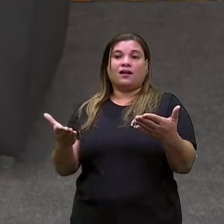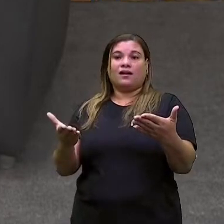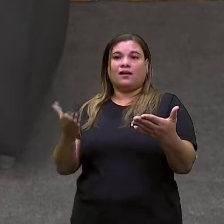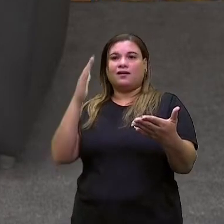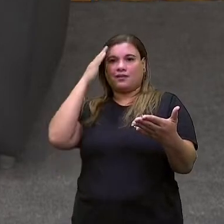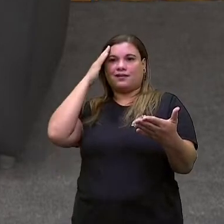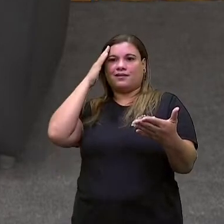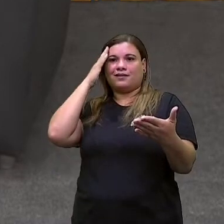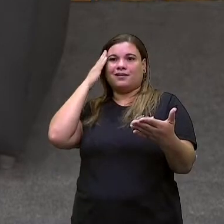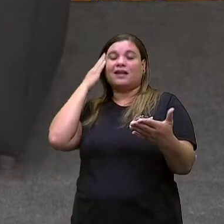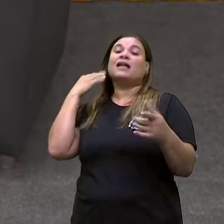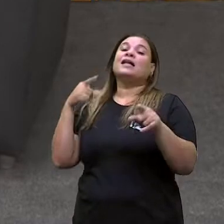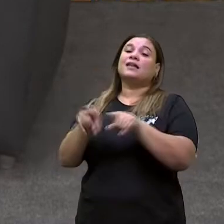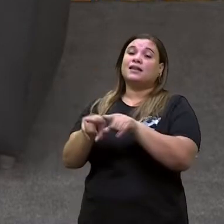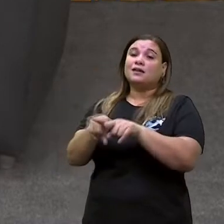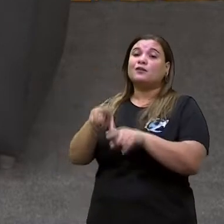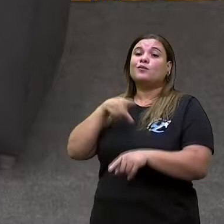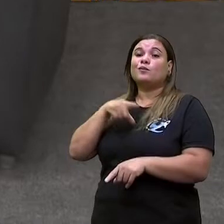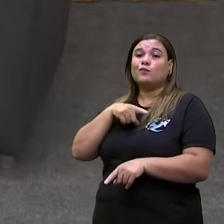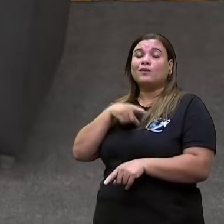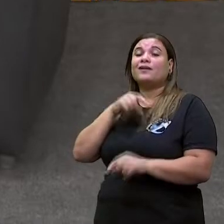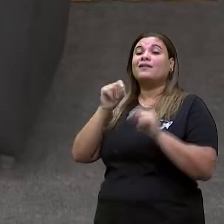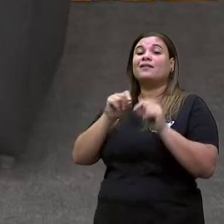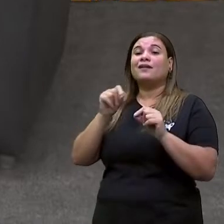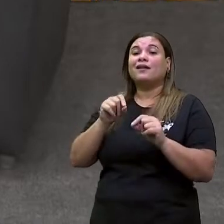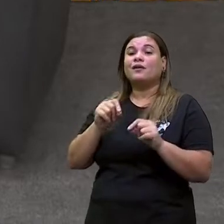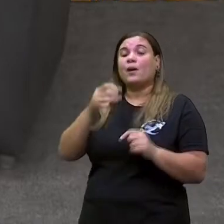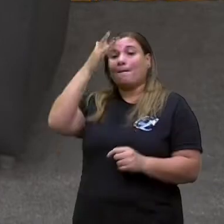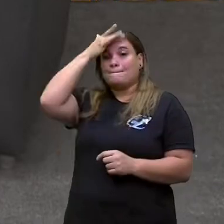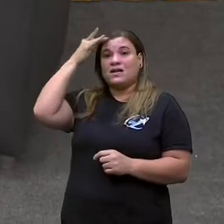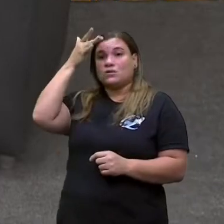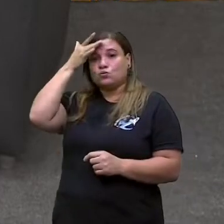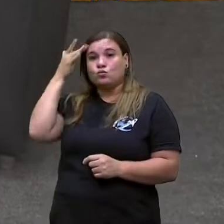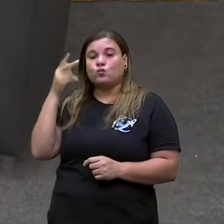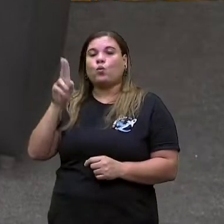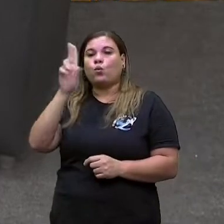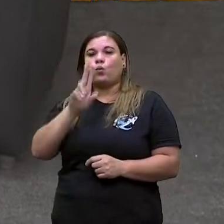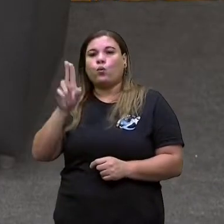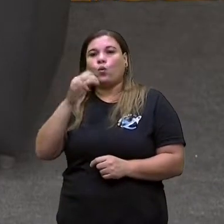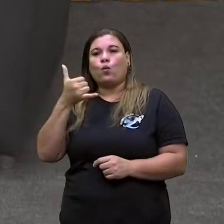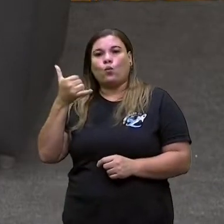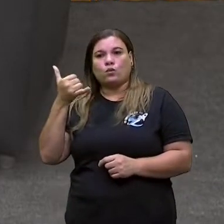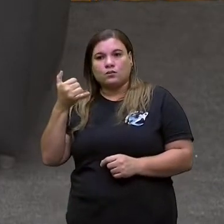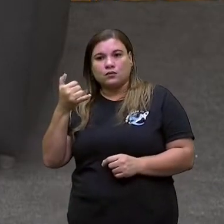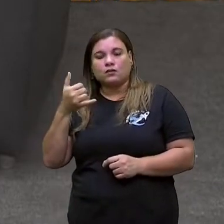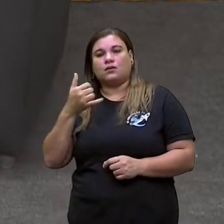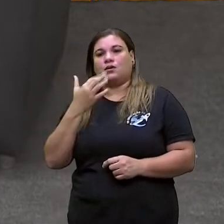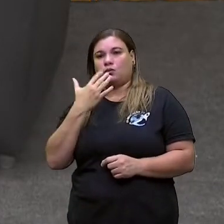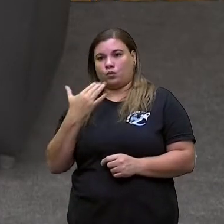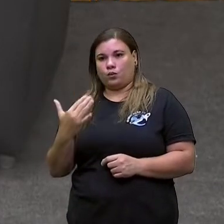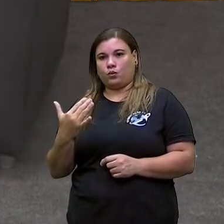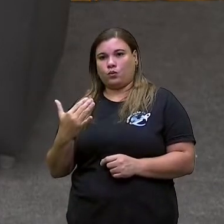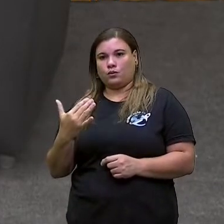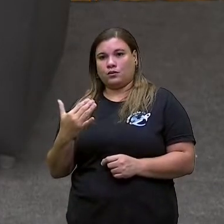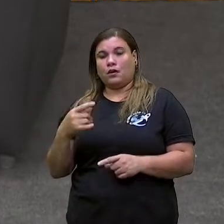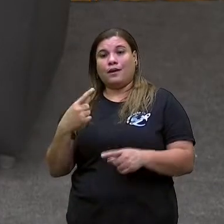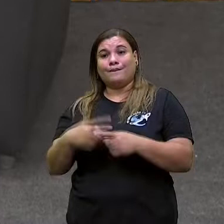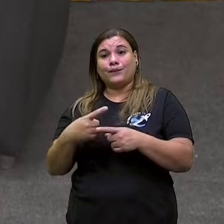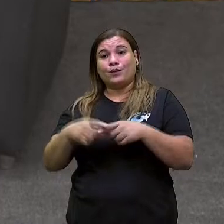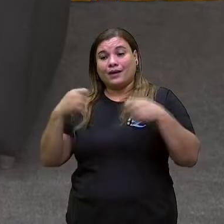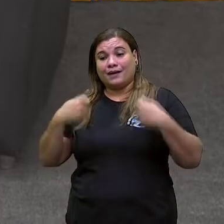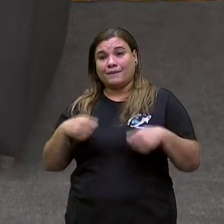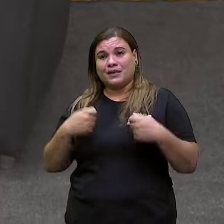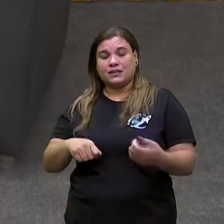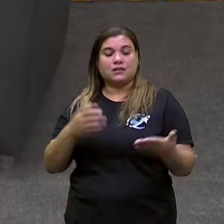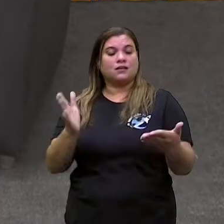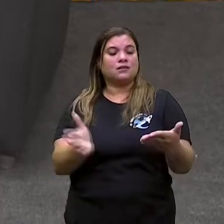vai marcando com o lápis, vai marcando com marca-texto, vai fazendo anotações, há vários tipos de leitura, uma leitura mais técnica, mais para pesquisa, e há uma leitura